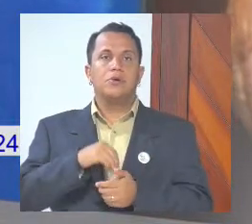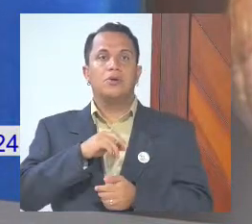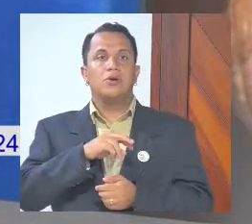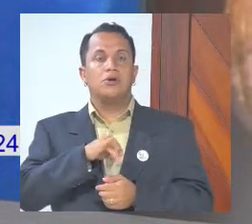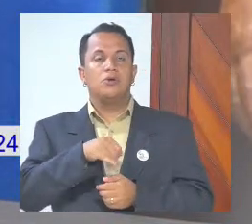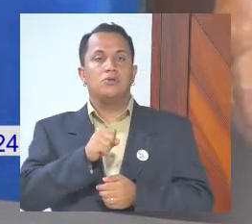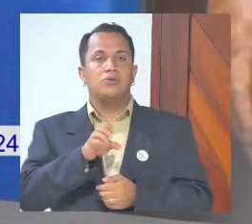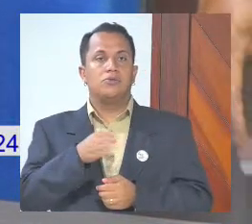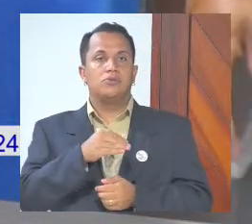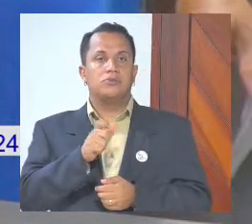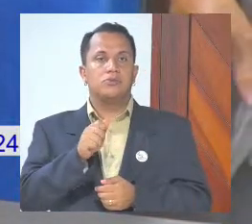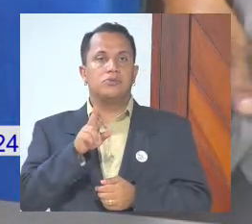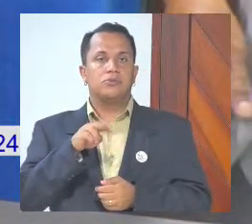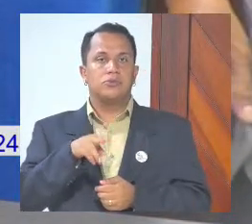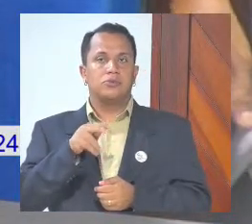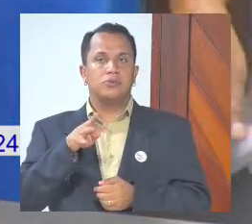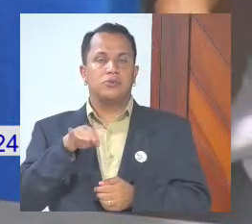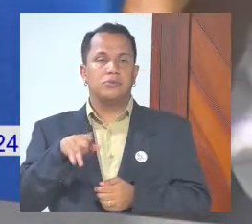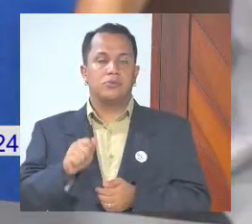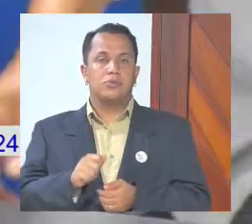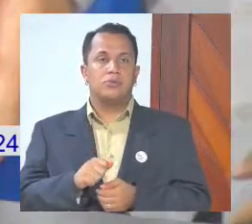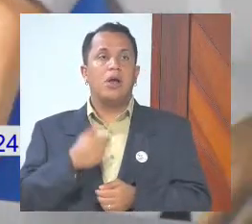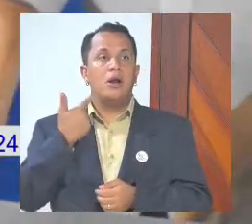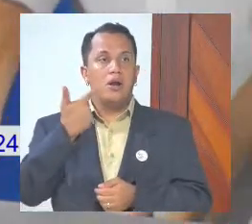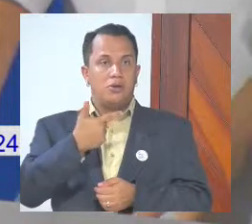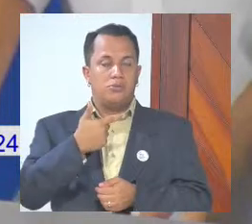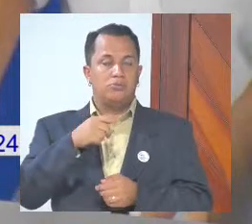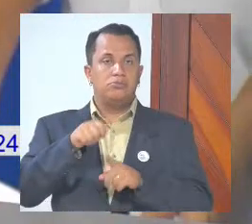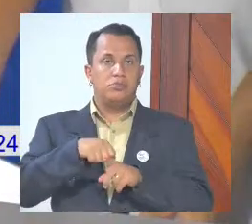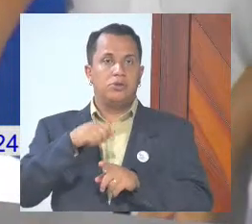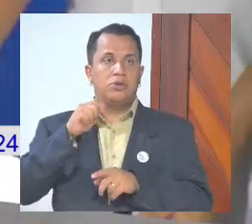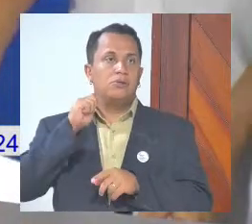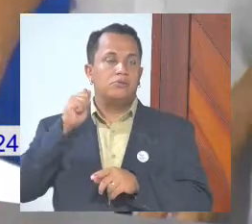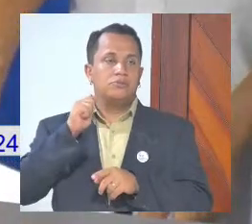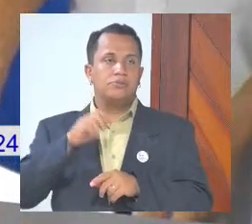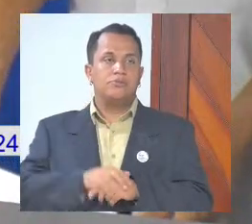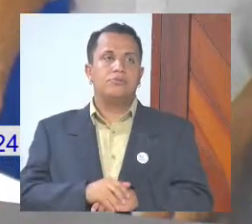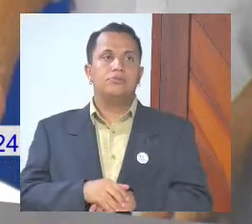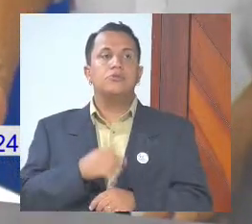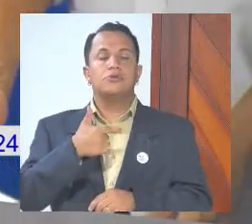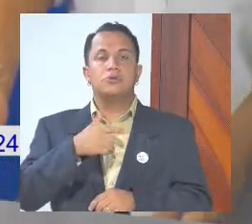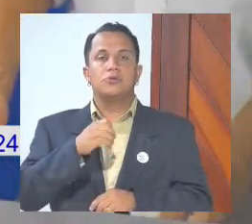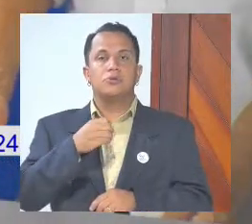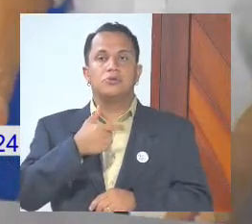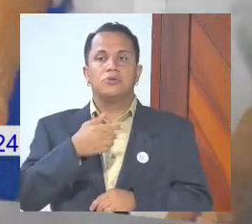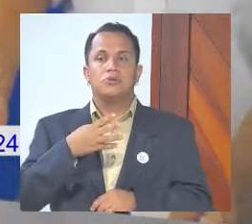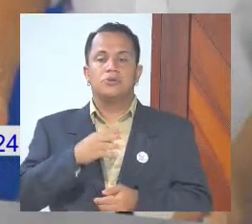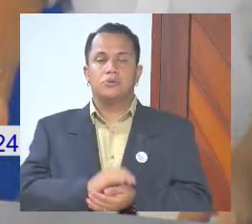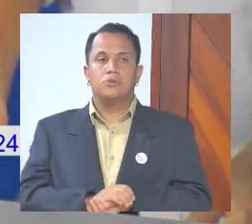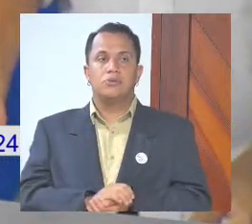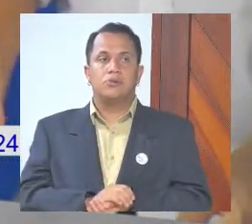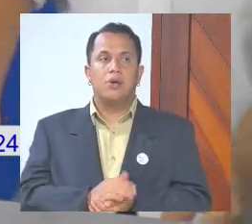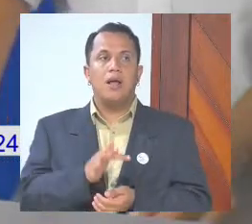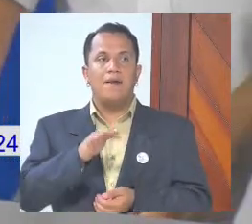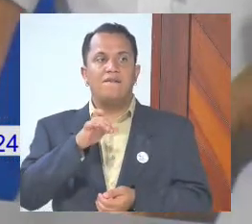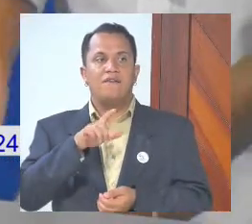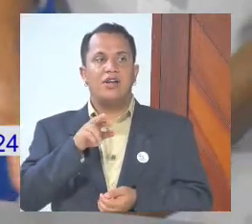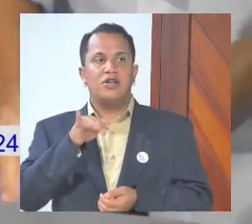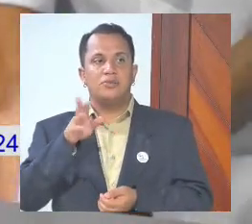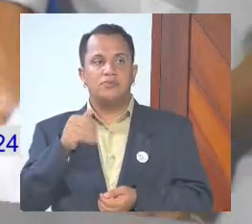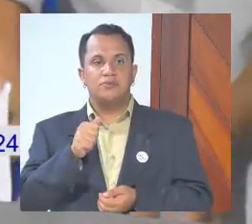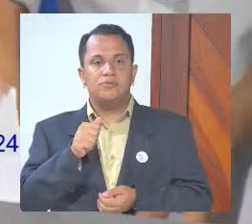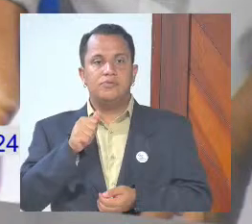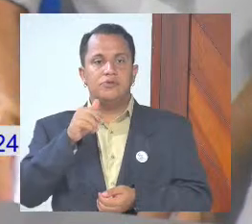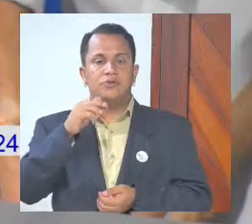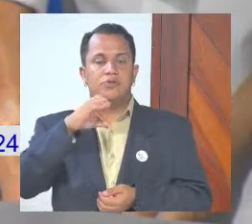vereador José de Arimateia Nunes, 2 de abril de 2024. Felipe Davidson,